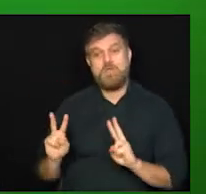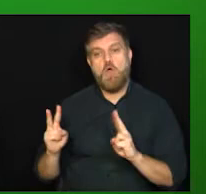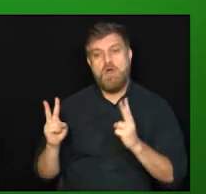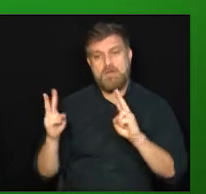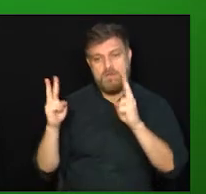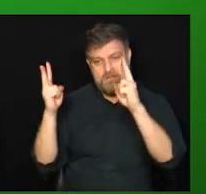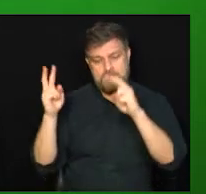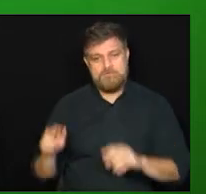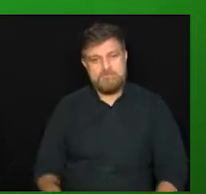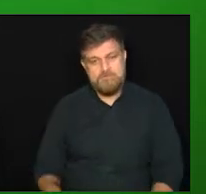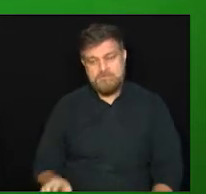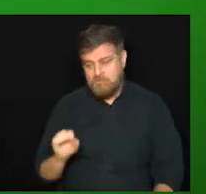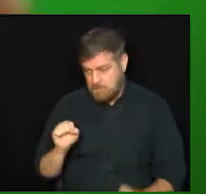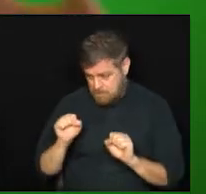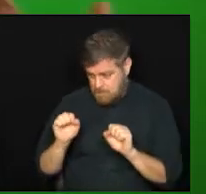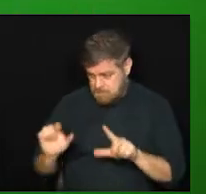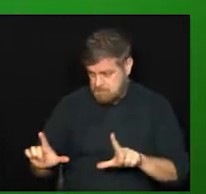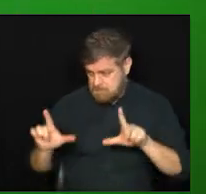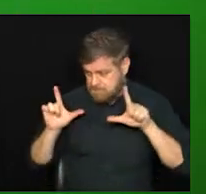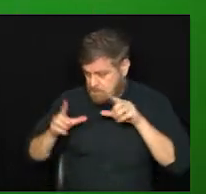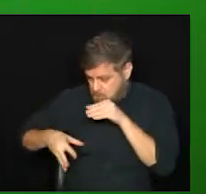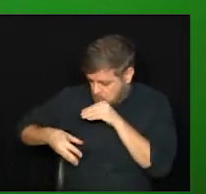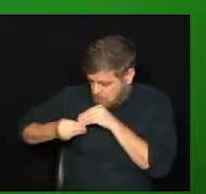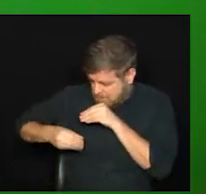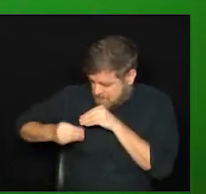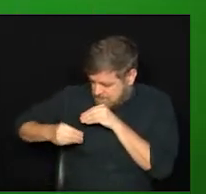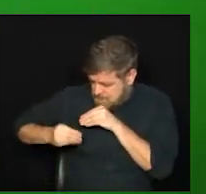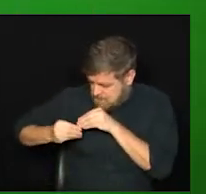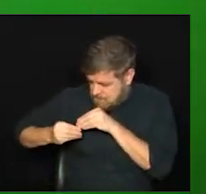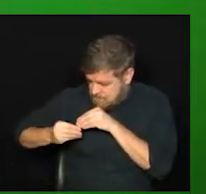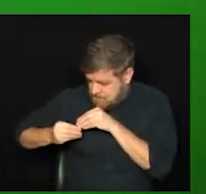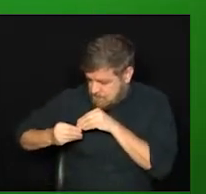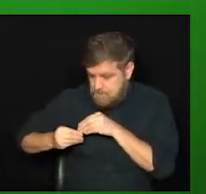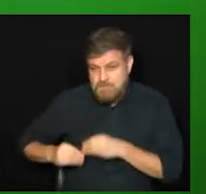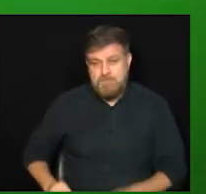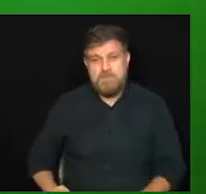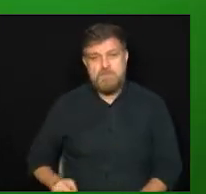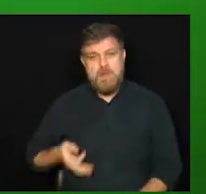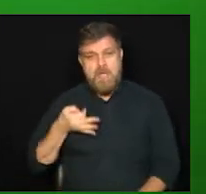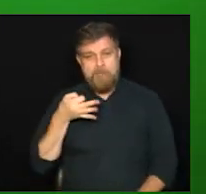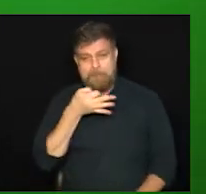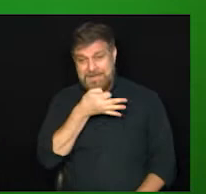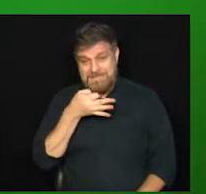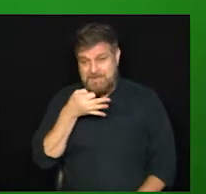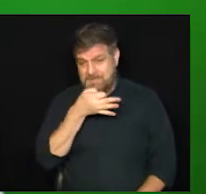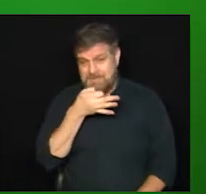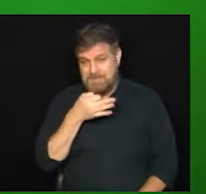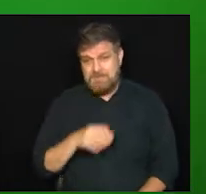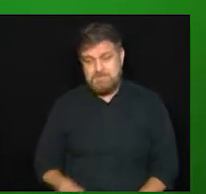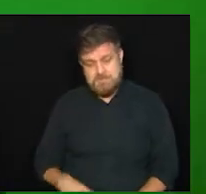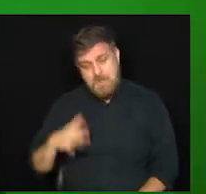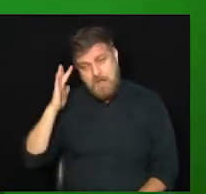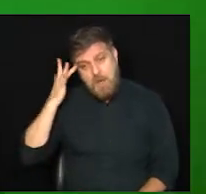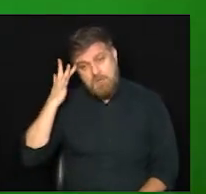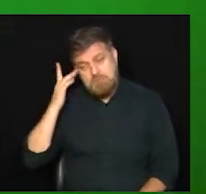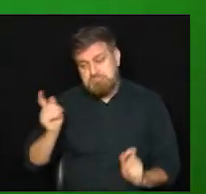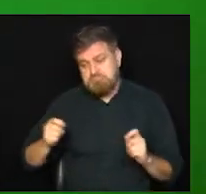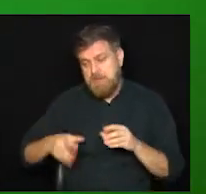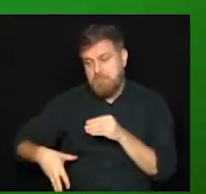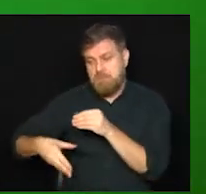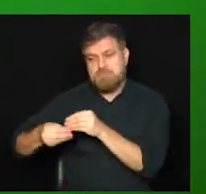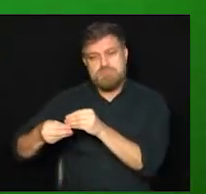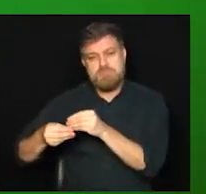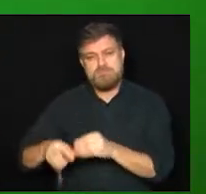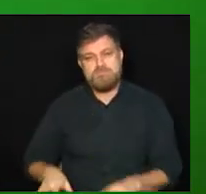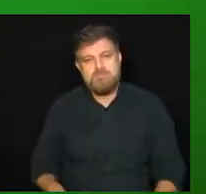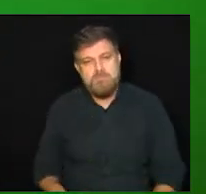poderia também complementar o que o Antônio passou aqui do Royal Home